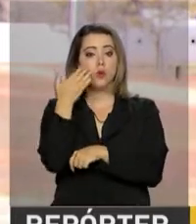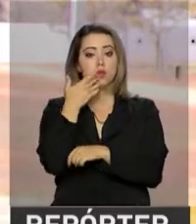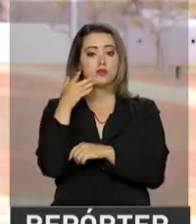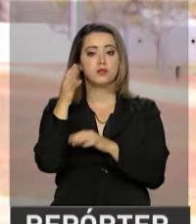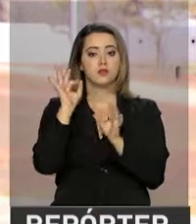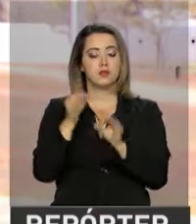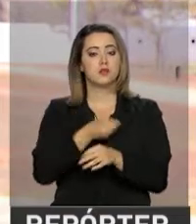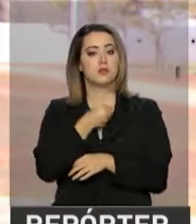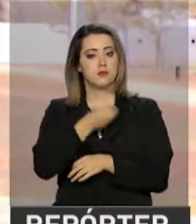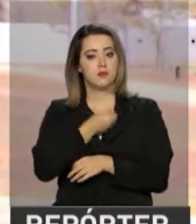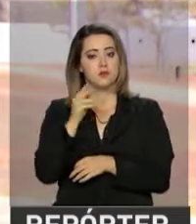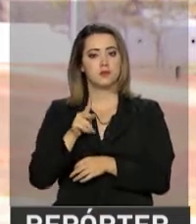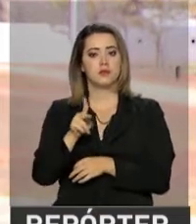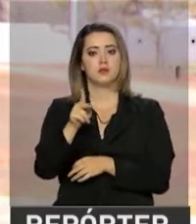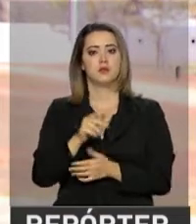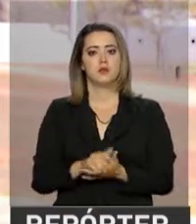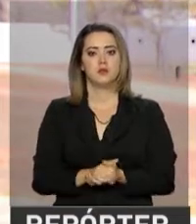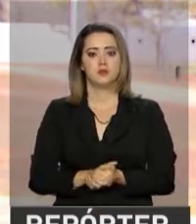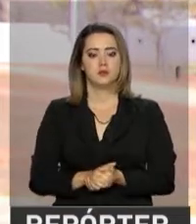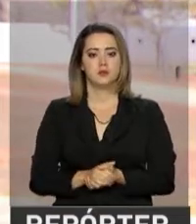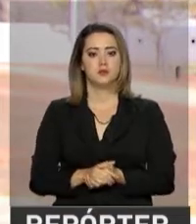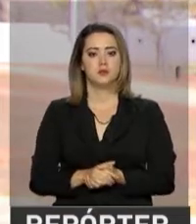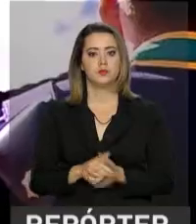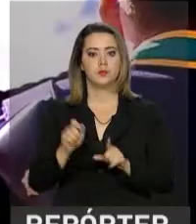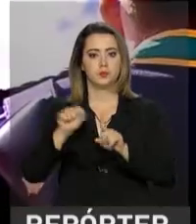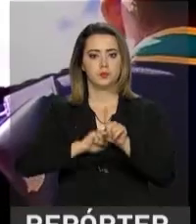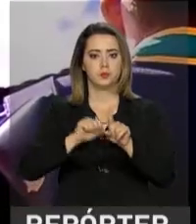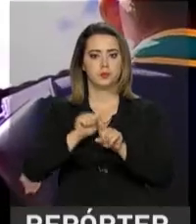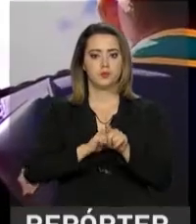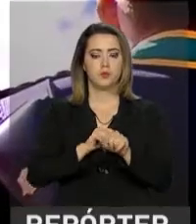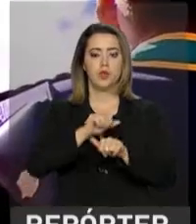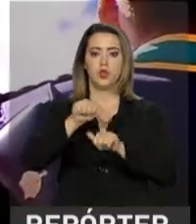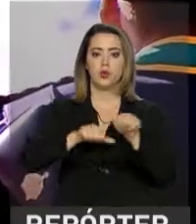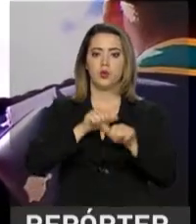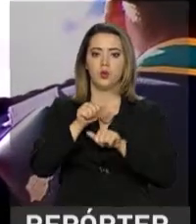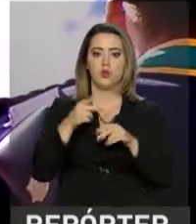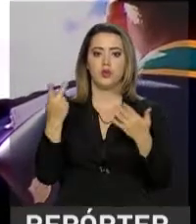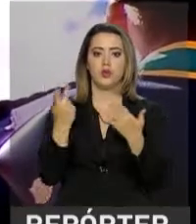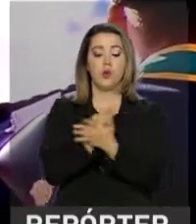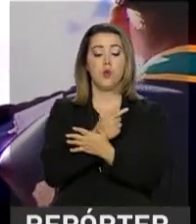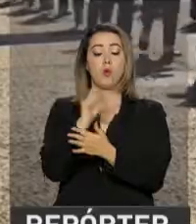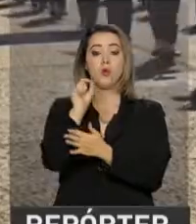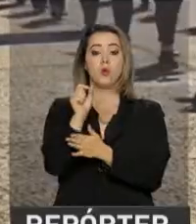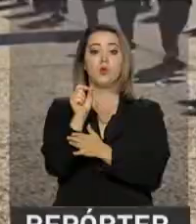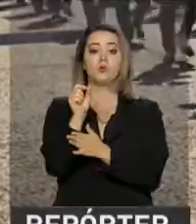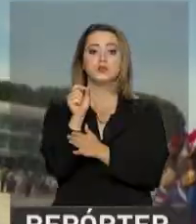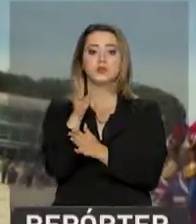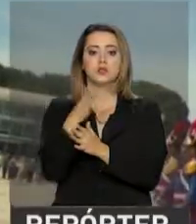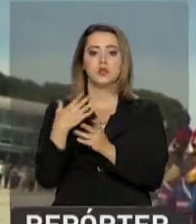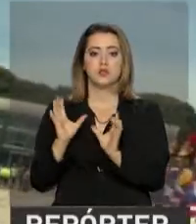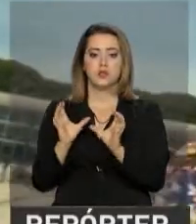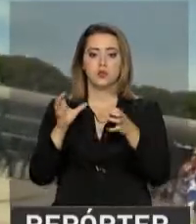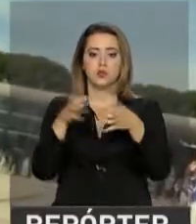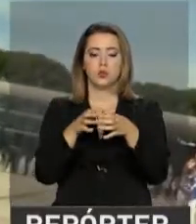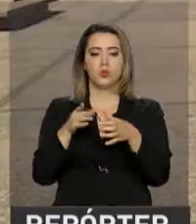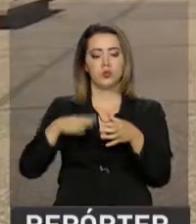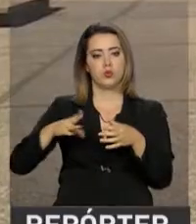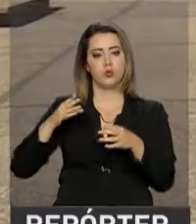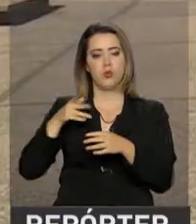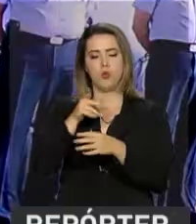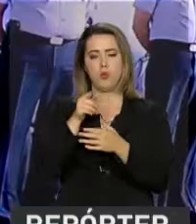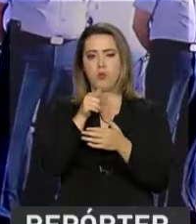as cores vivas durante o mês. A troca é feita em uma cerimônia realizada pela Marinha, Exército